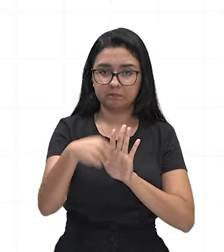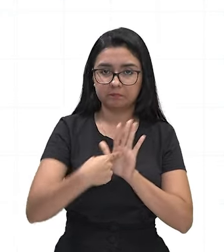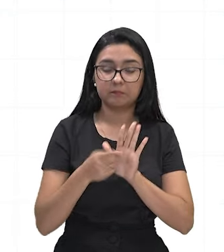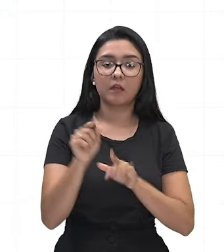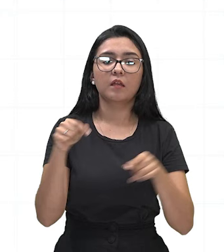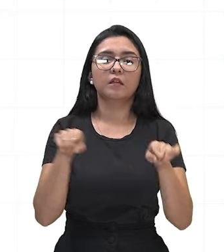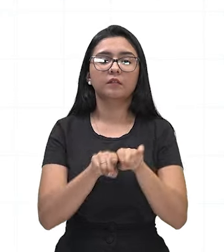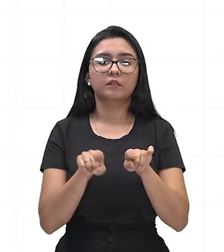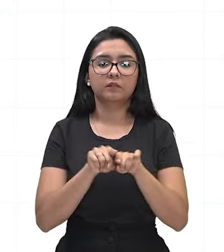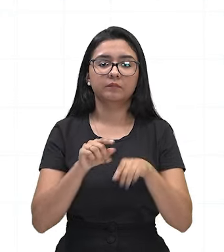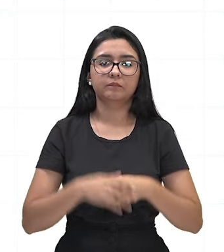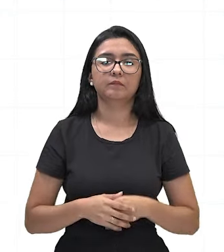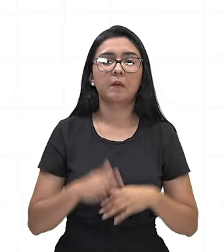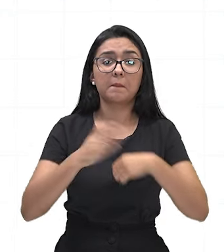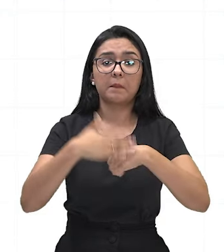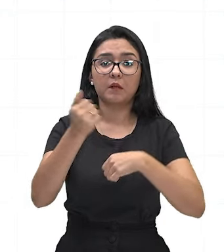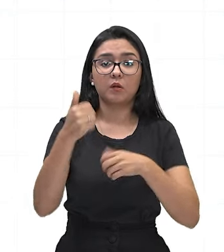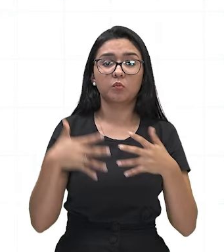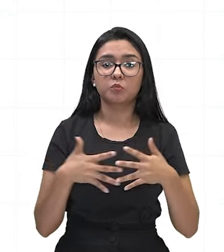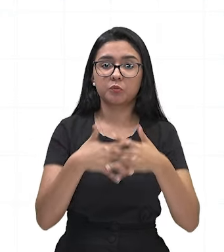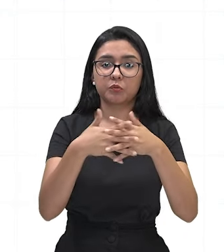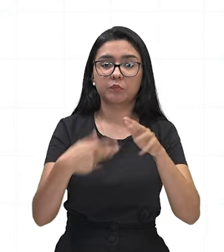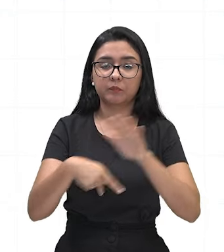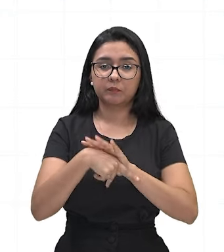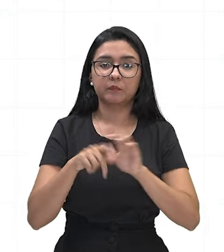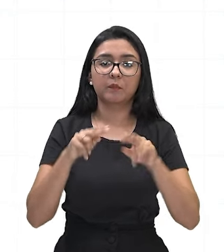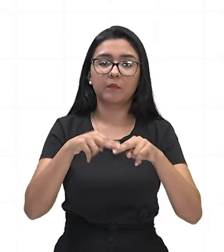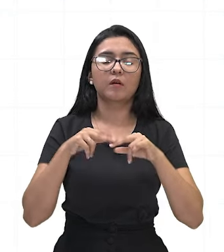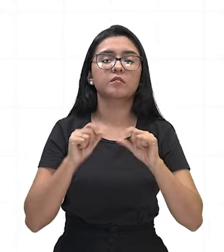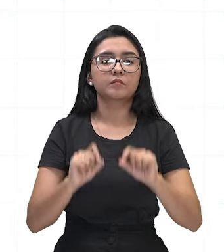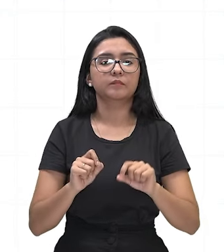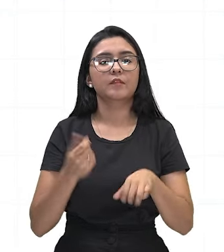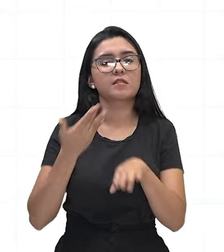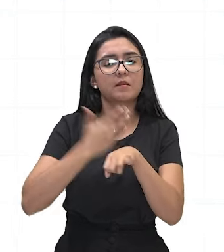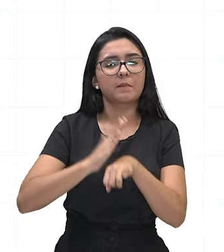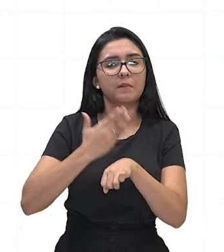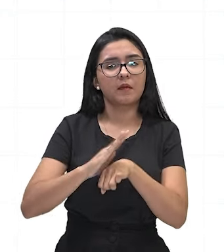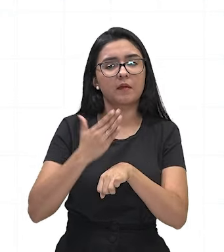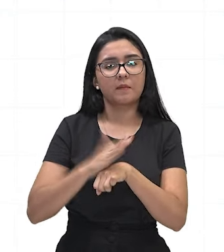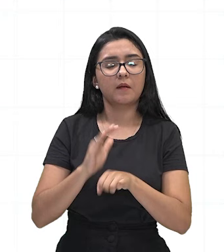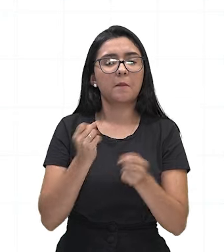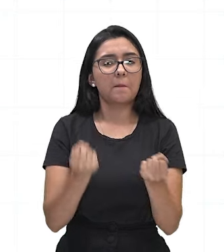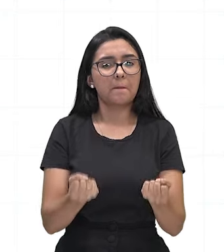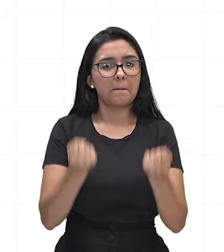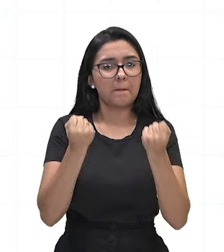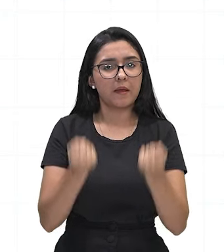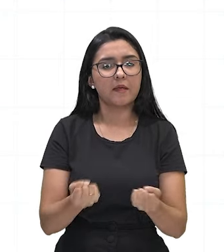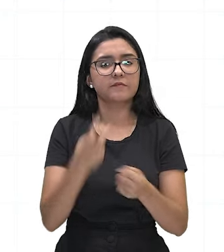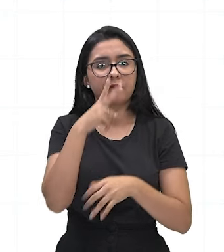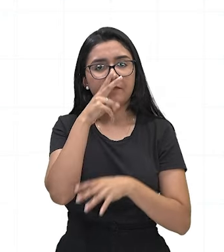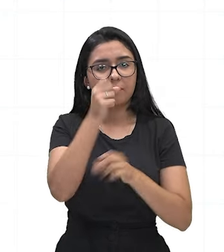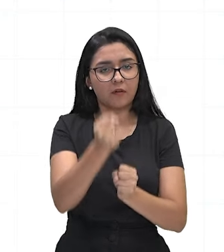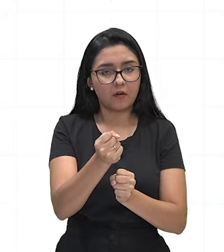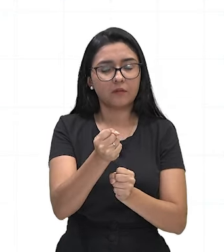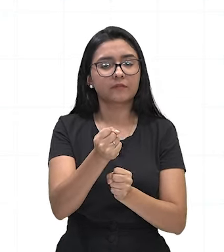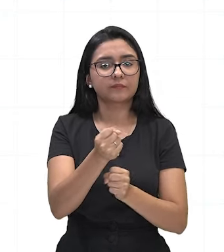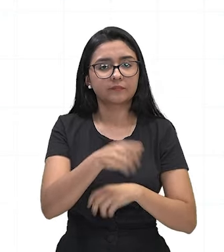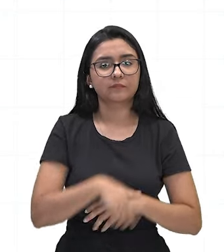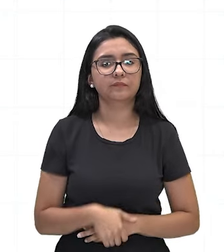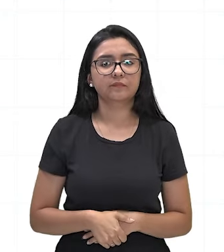tonificar os músculos né Por conta dessa desse trabalho com pesos do fortalecimento dos